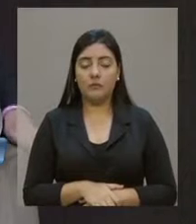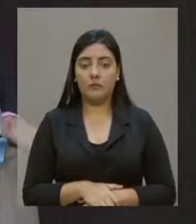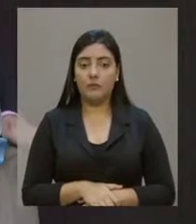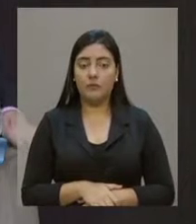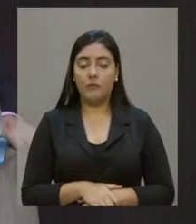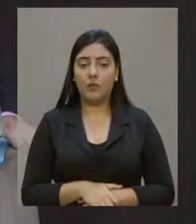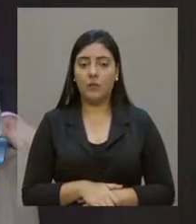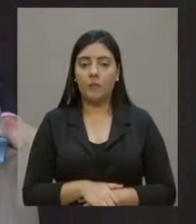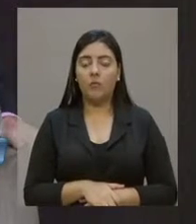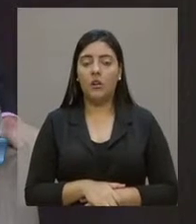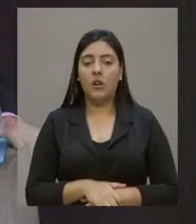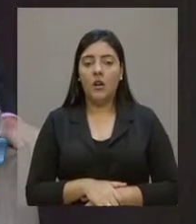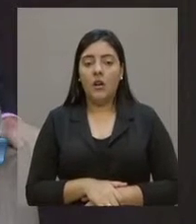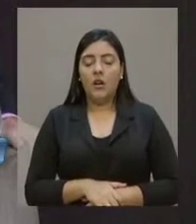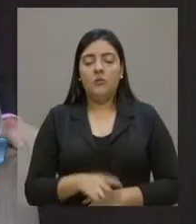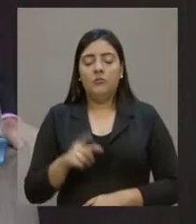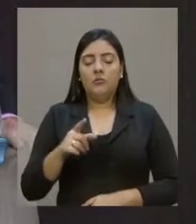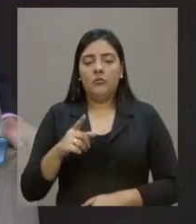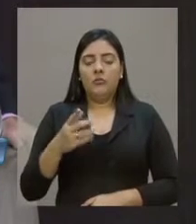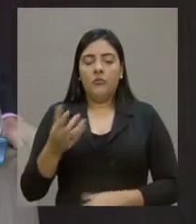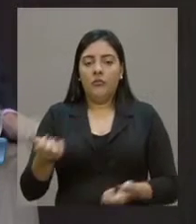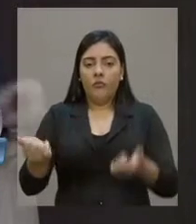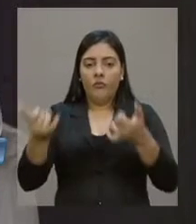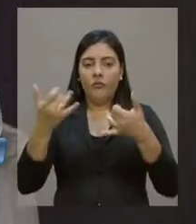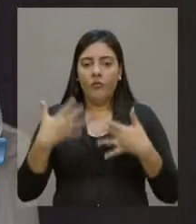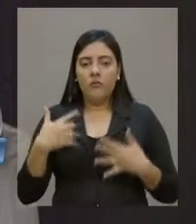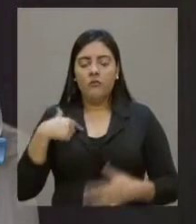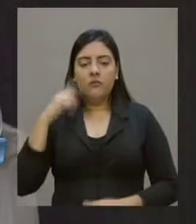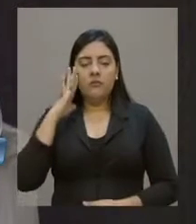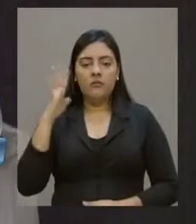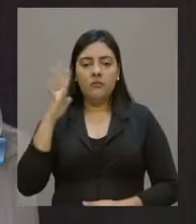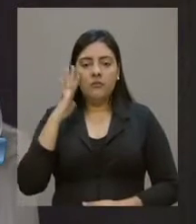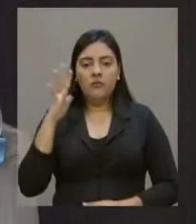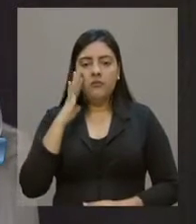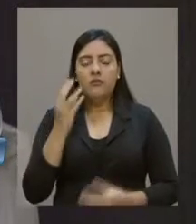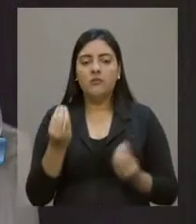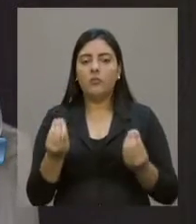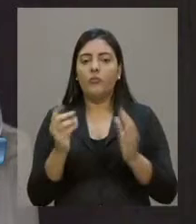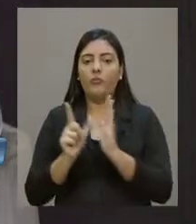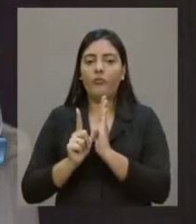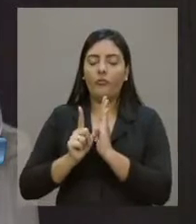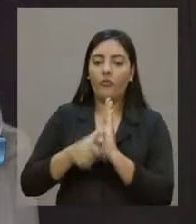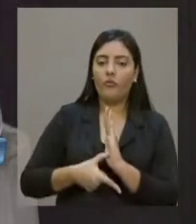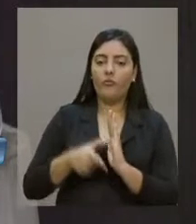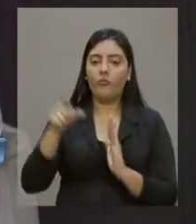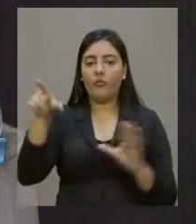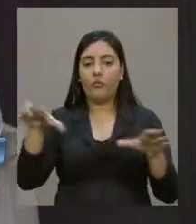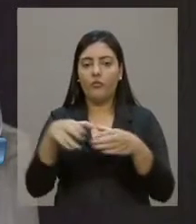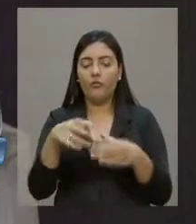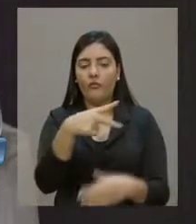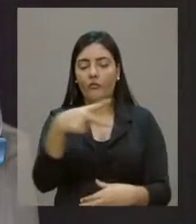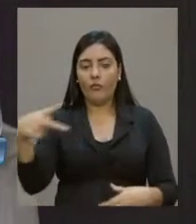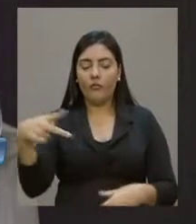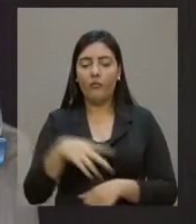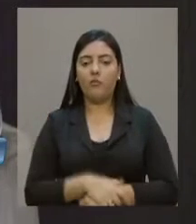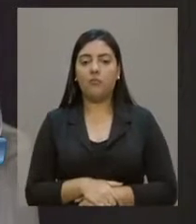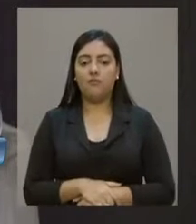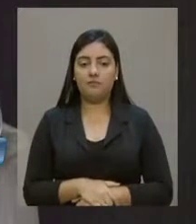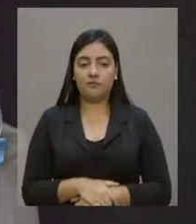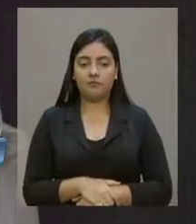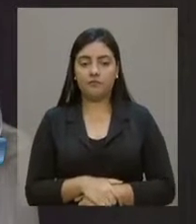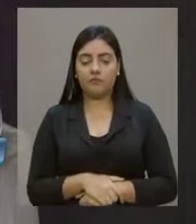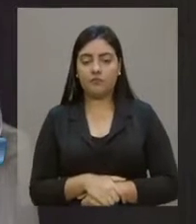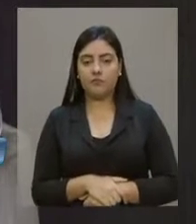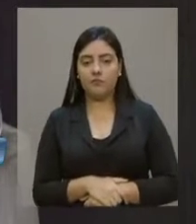Quando eu tomei conhecimento disso, eu fiquei pensando como atrasados estamos em matéria